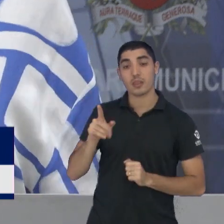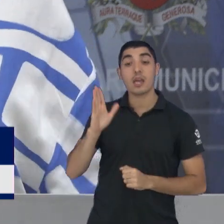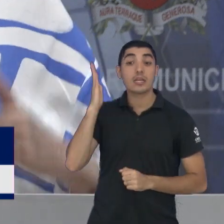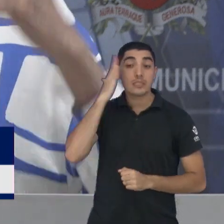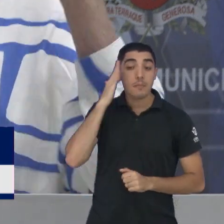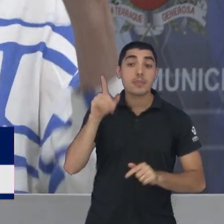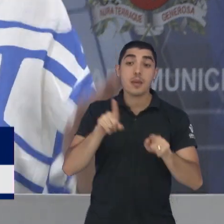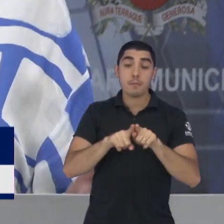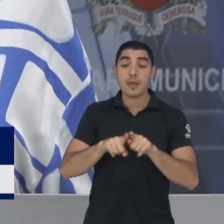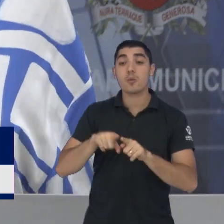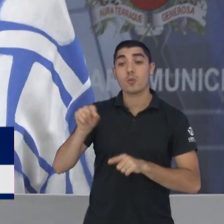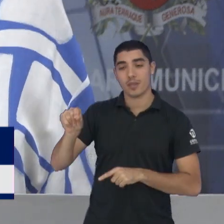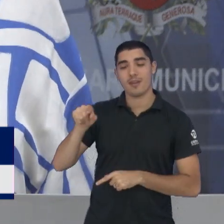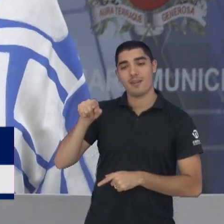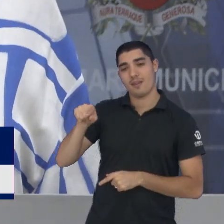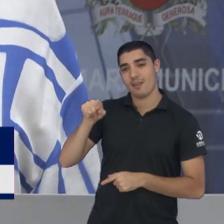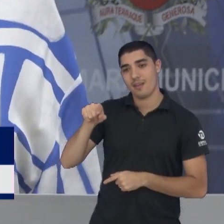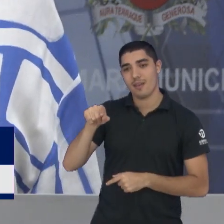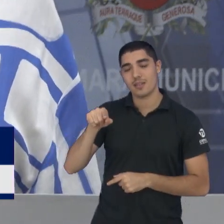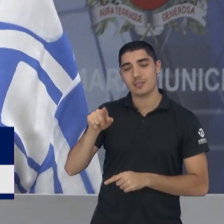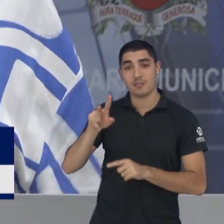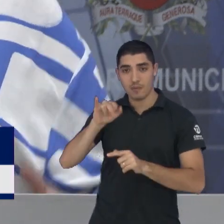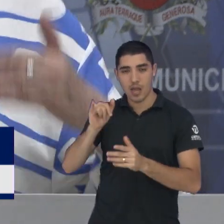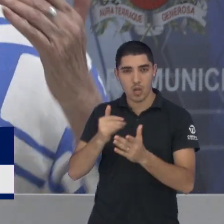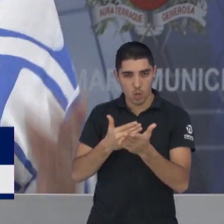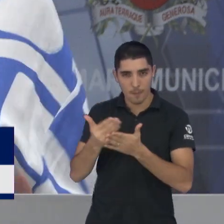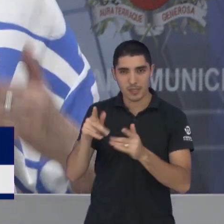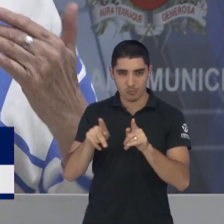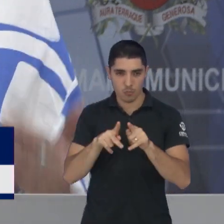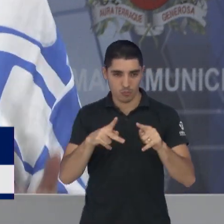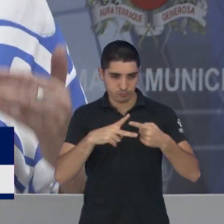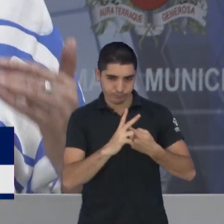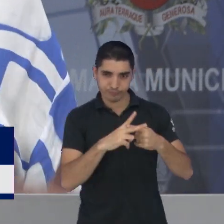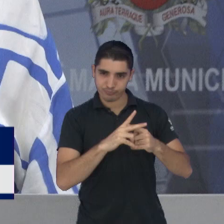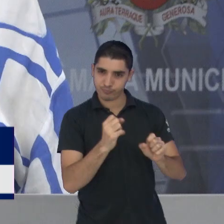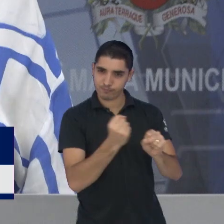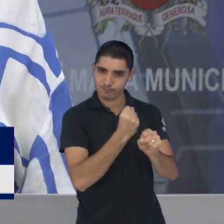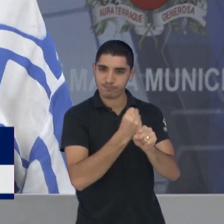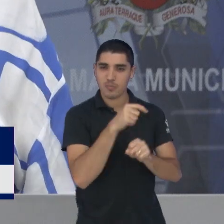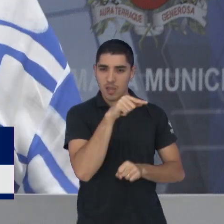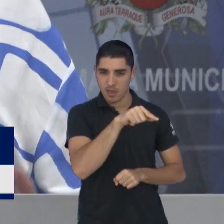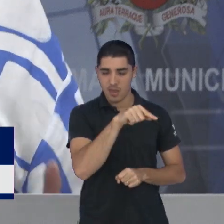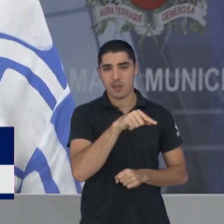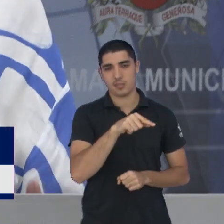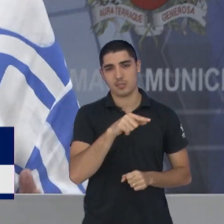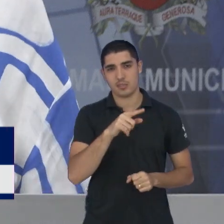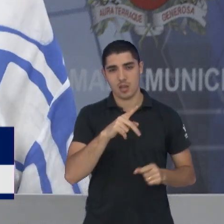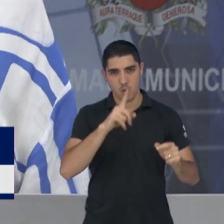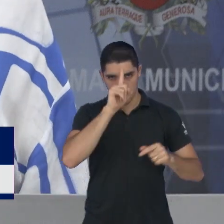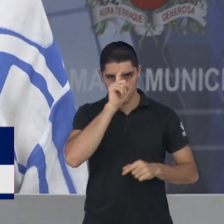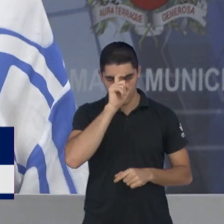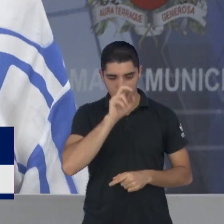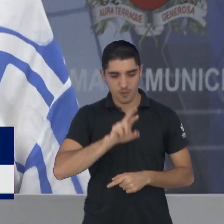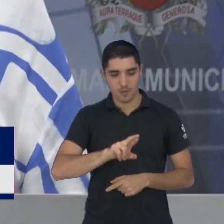abriria uma reforma lá nesse hospital retaguarda desde que o prefeito autorizasse e liberasse recurso.